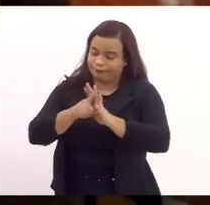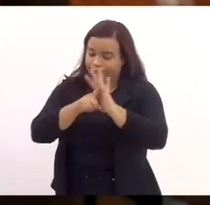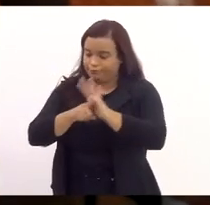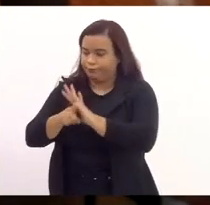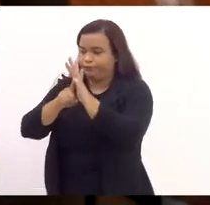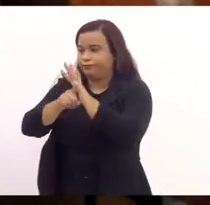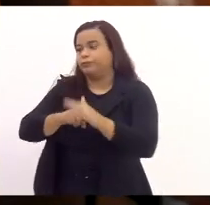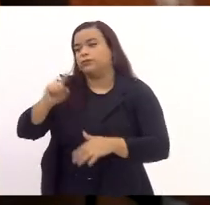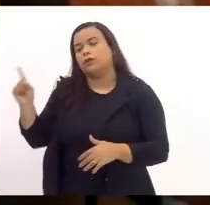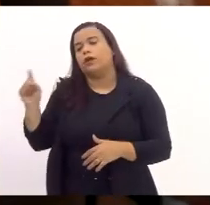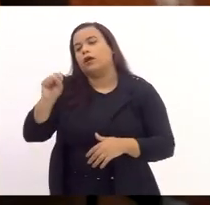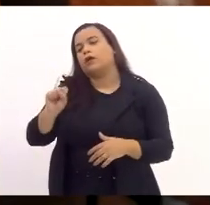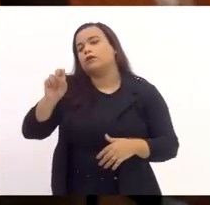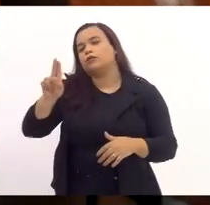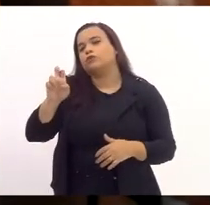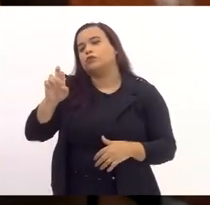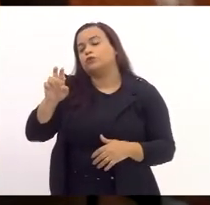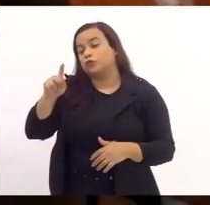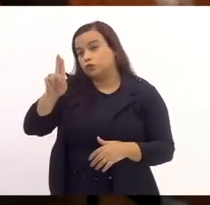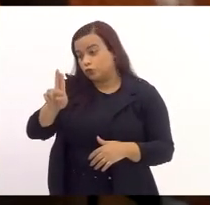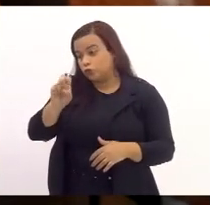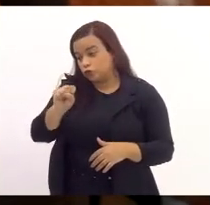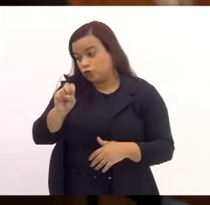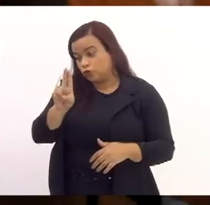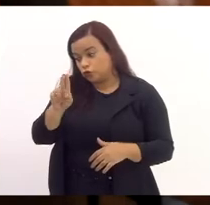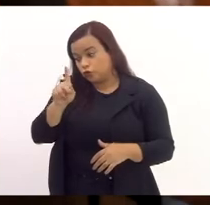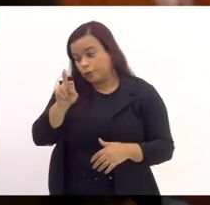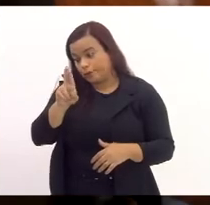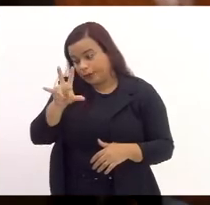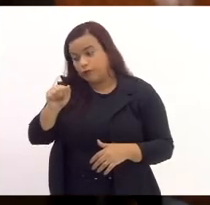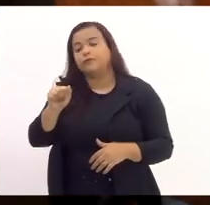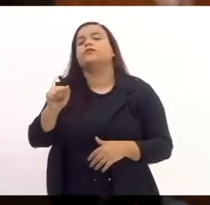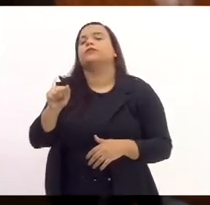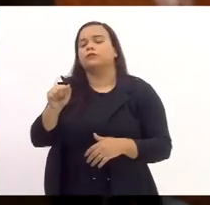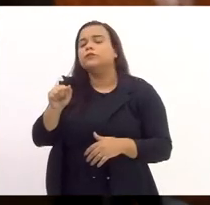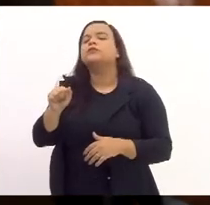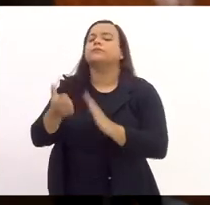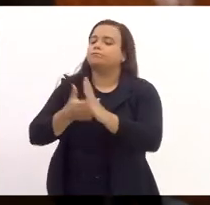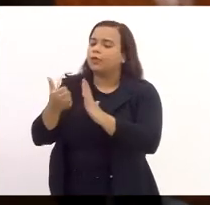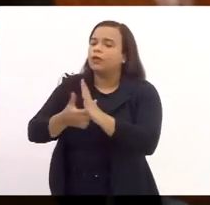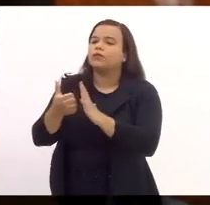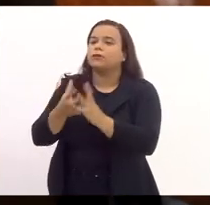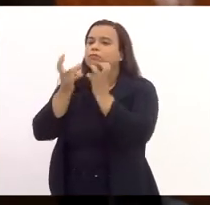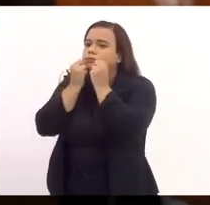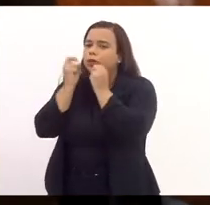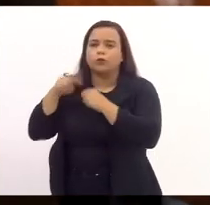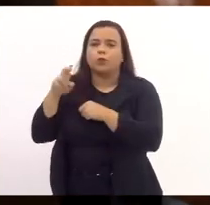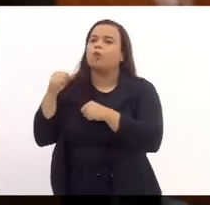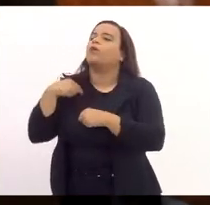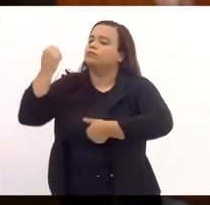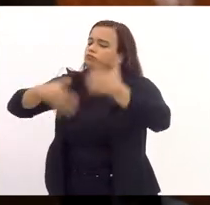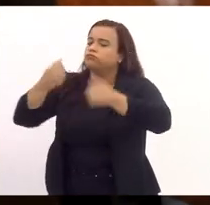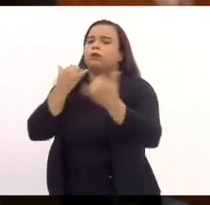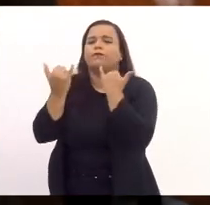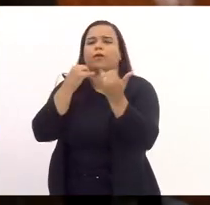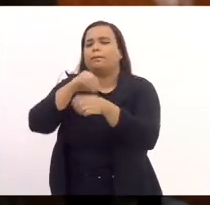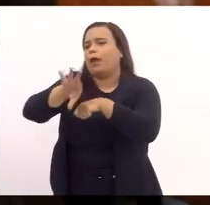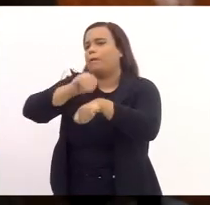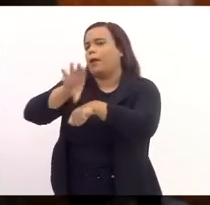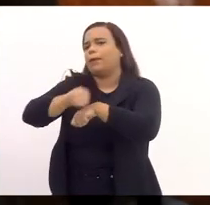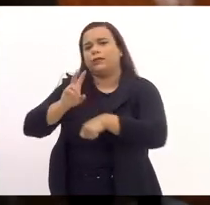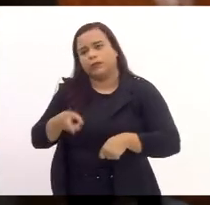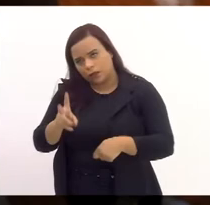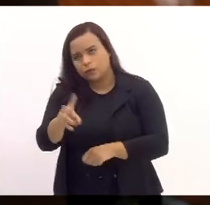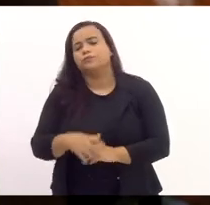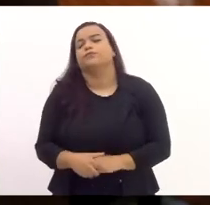à Supervia. A Supervia nunca se furta de passar as informações, é importante dizer isso. E estamos